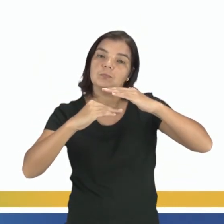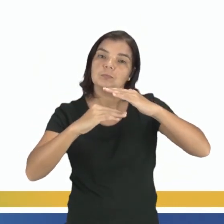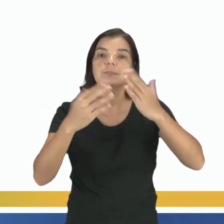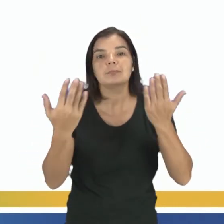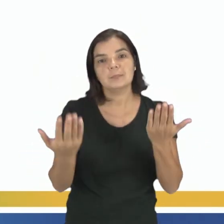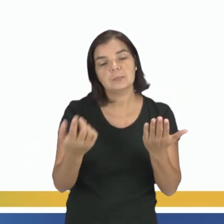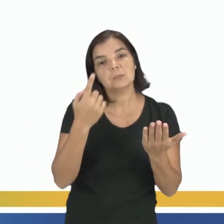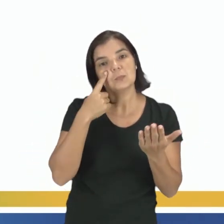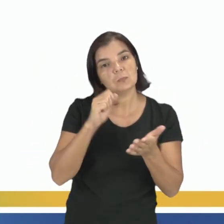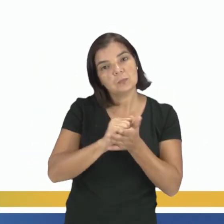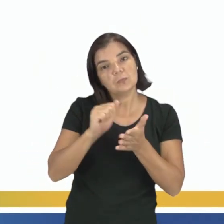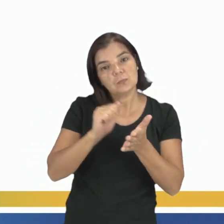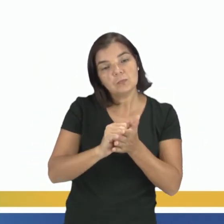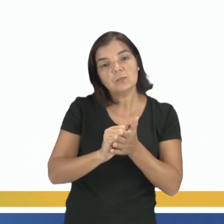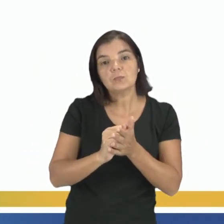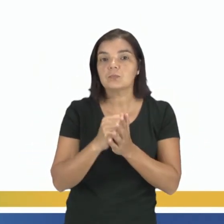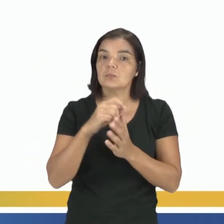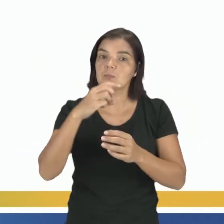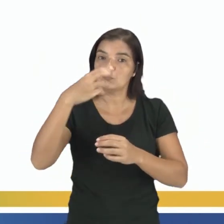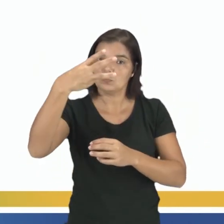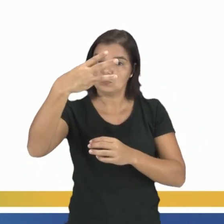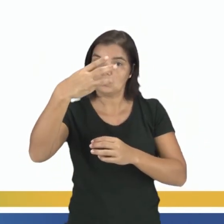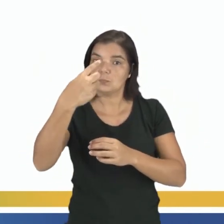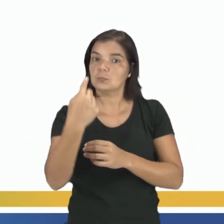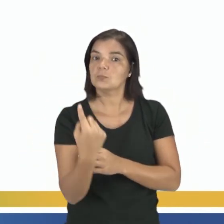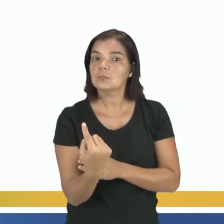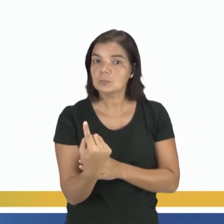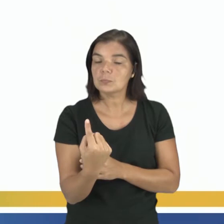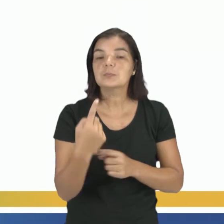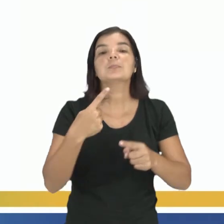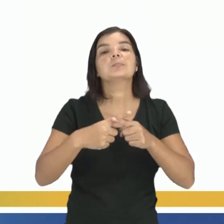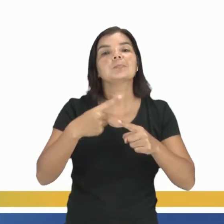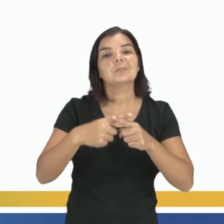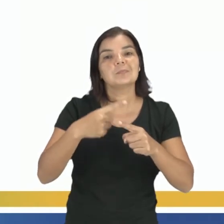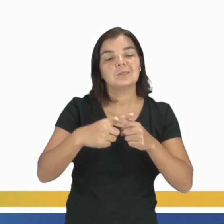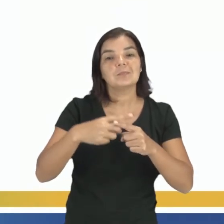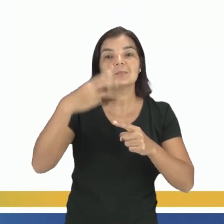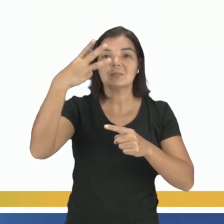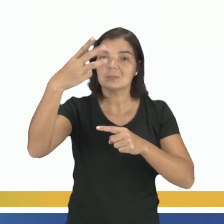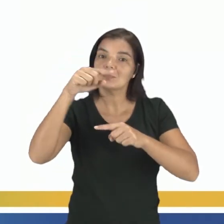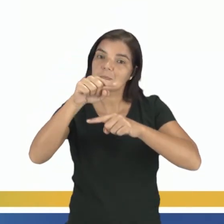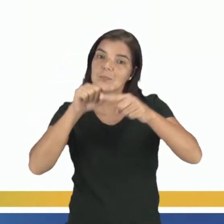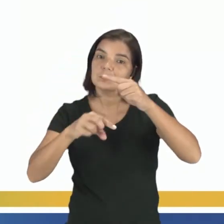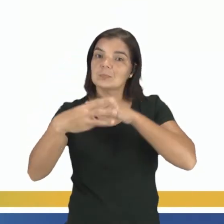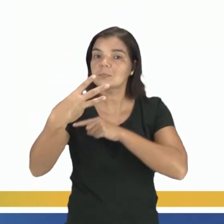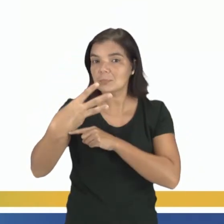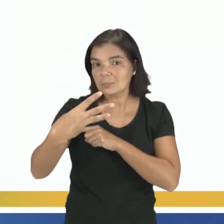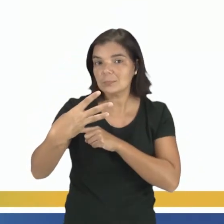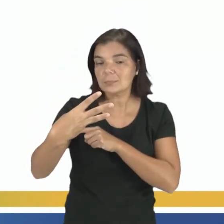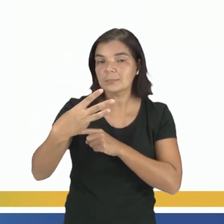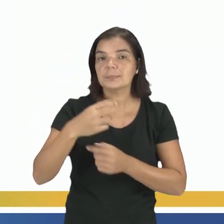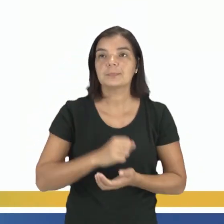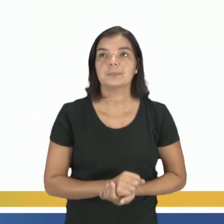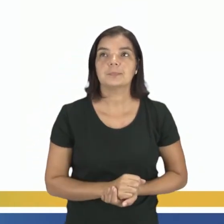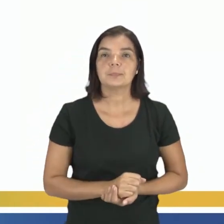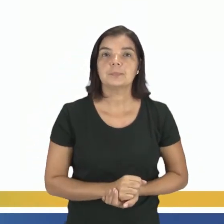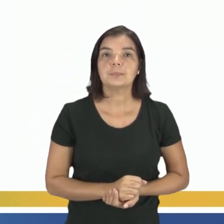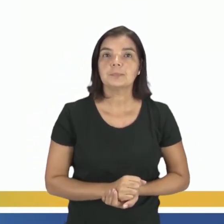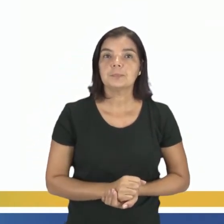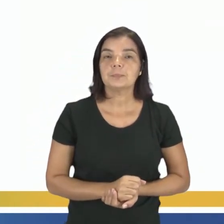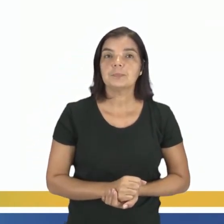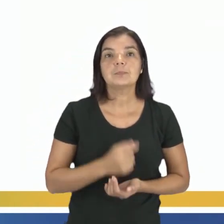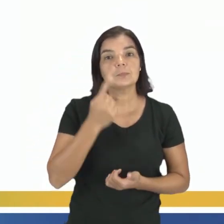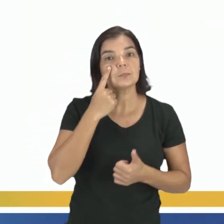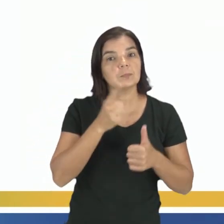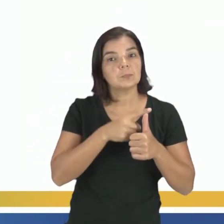caso, se a gente for escrever de forma fracionária, vai ficar 3 sobre 1. Por quê? Porque 3 dividido para 1 é igual a 3, tá bom? Então,